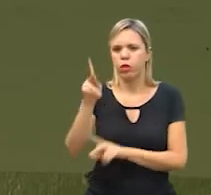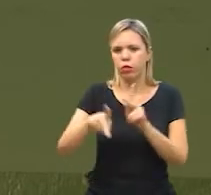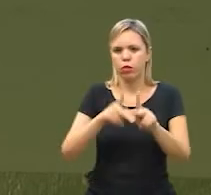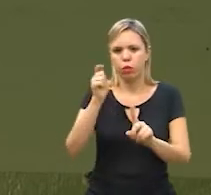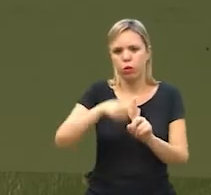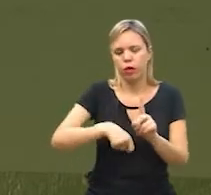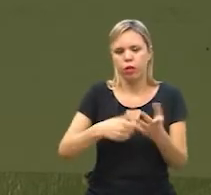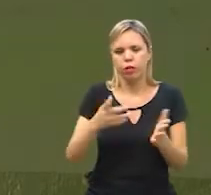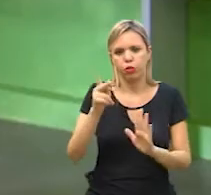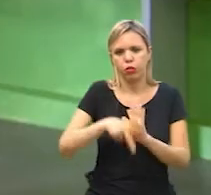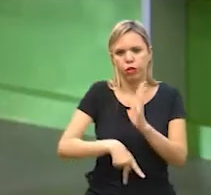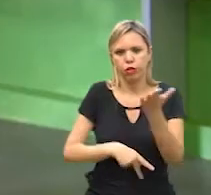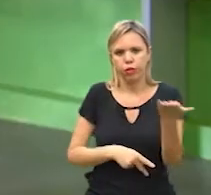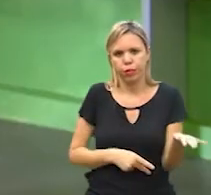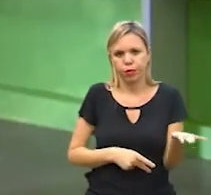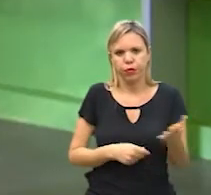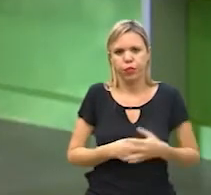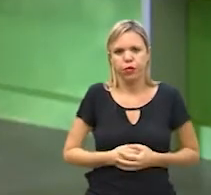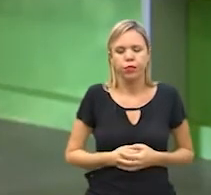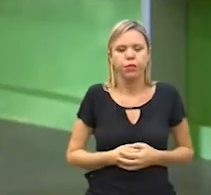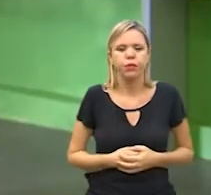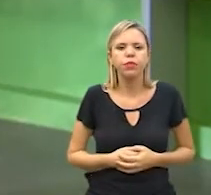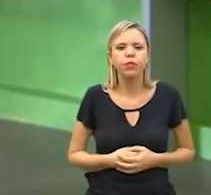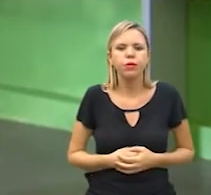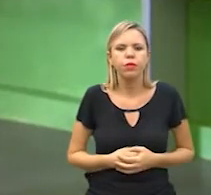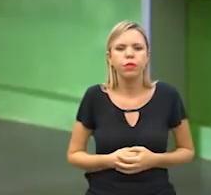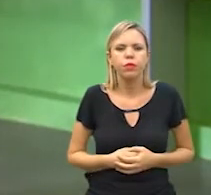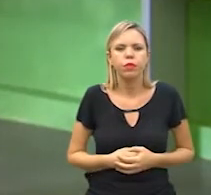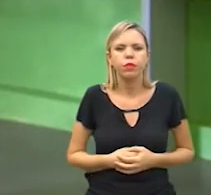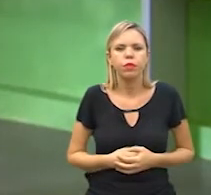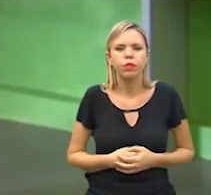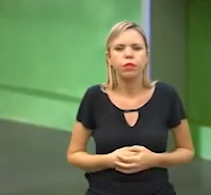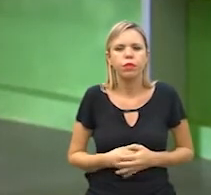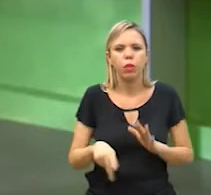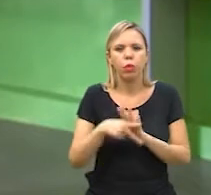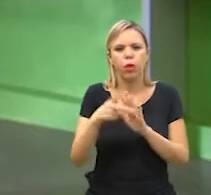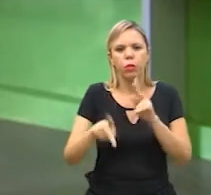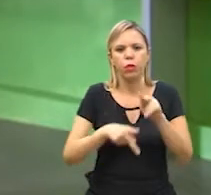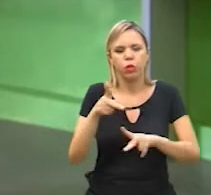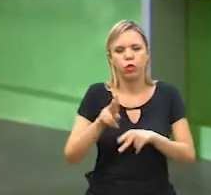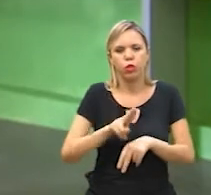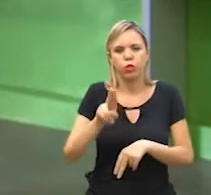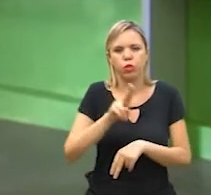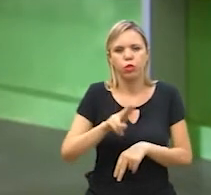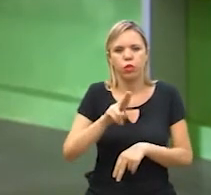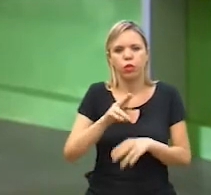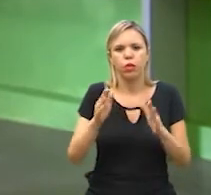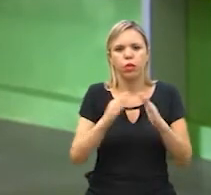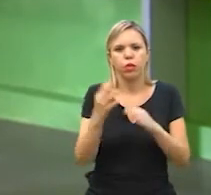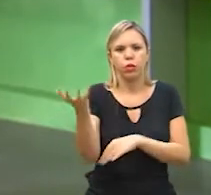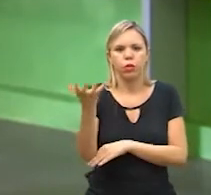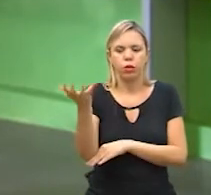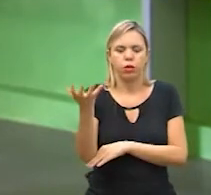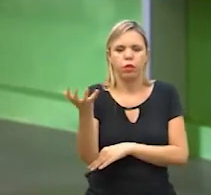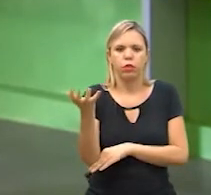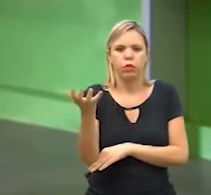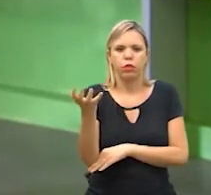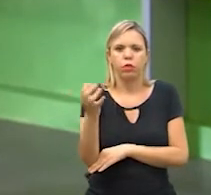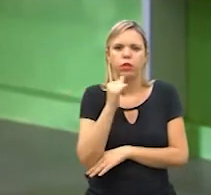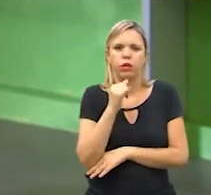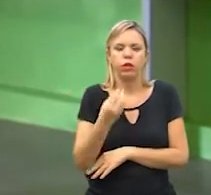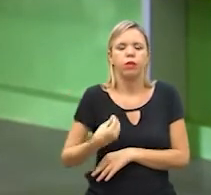100 pessoas por mês. Esse projeto, ele vem de uma demanda dos próprios usuários que estão em situação de